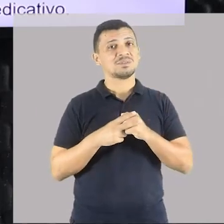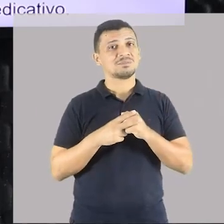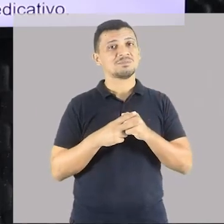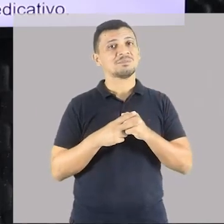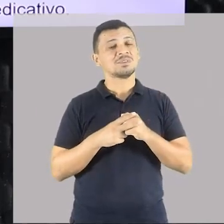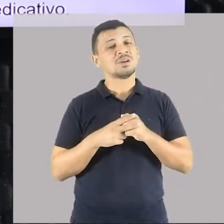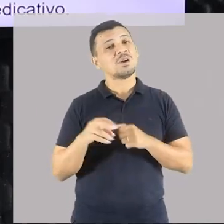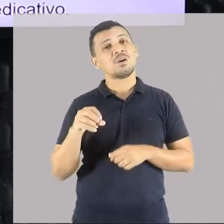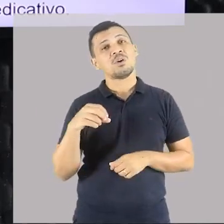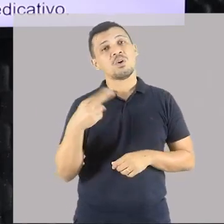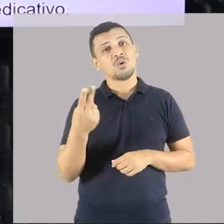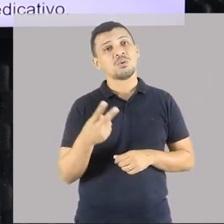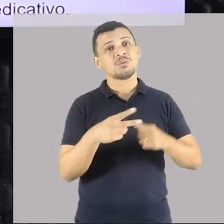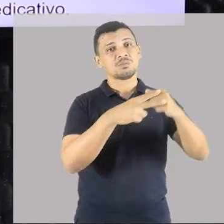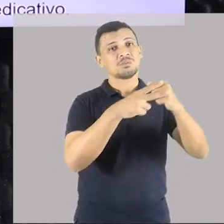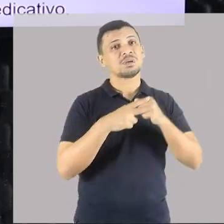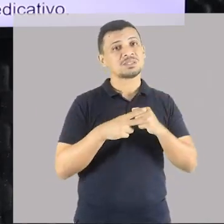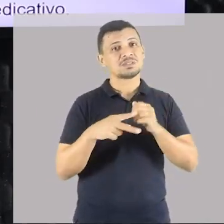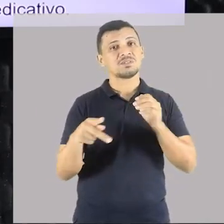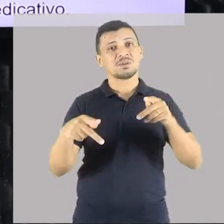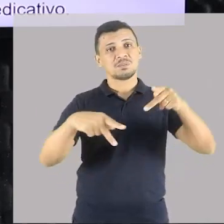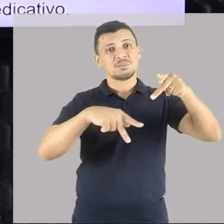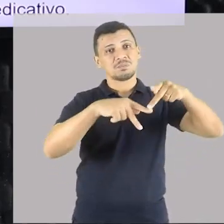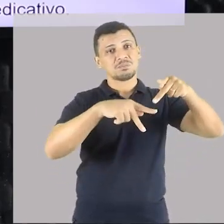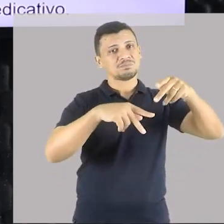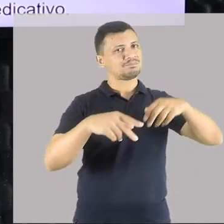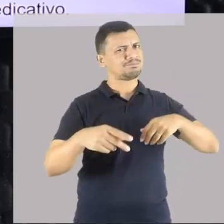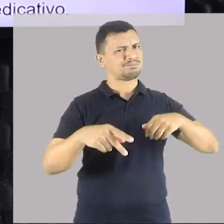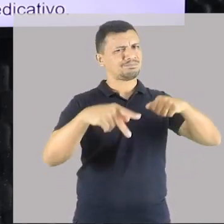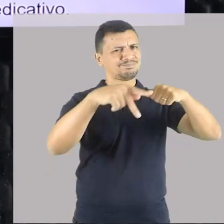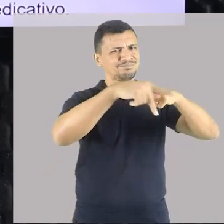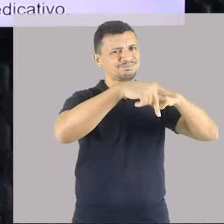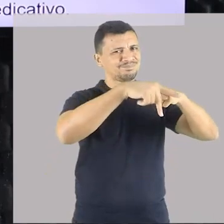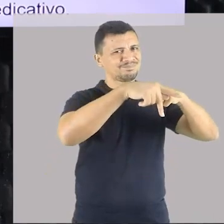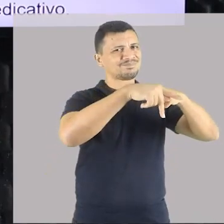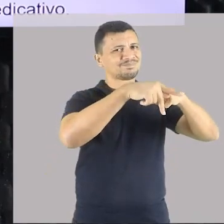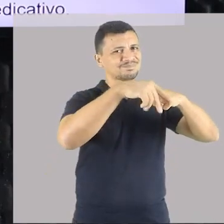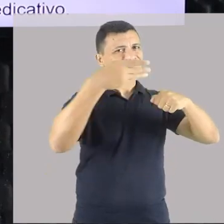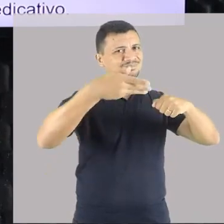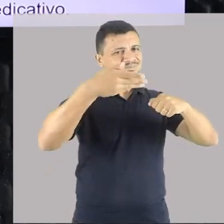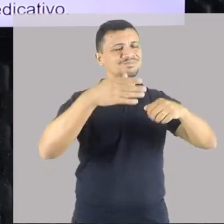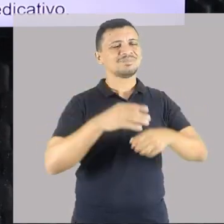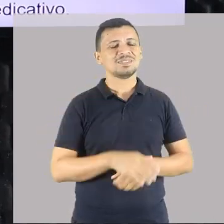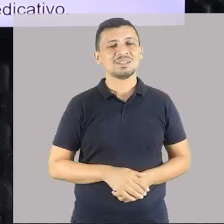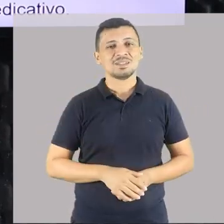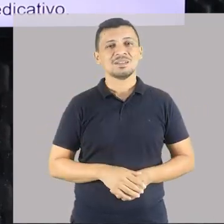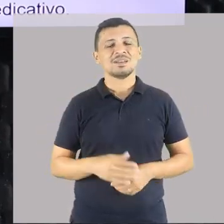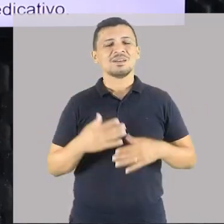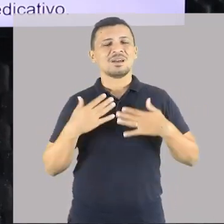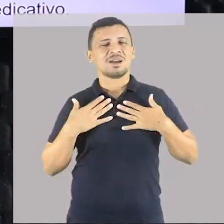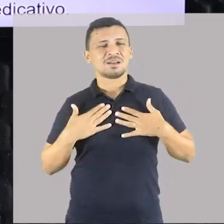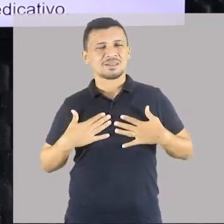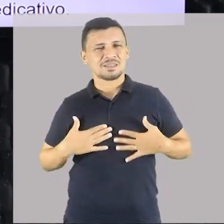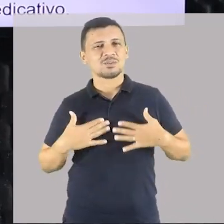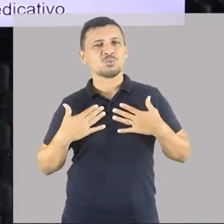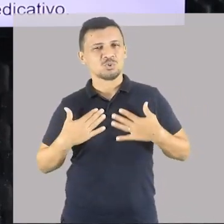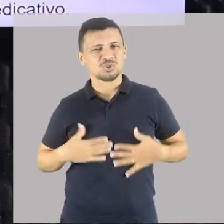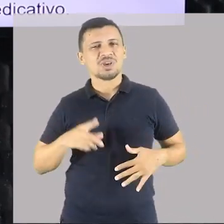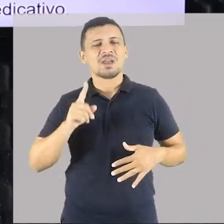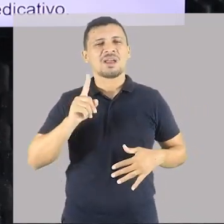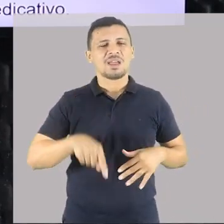ou voz passiva pronominal. Equivaleria a dizer assim, a quietude é